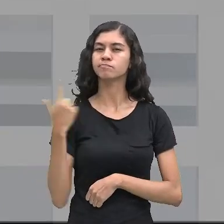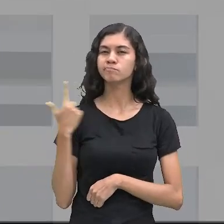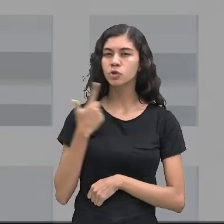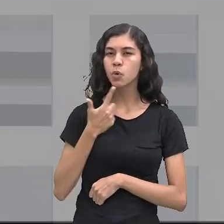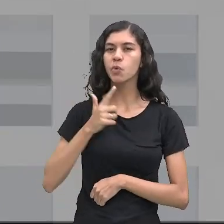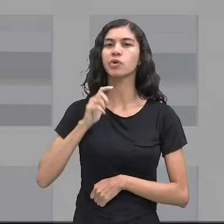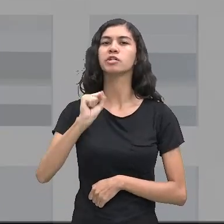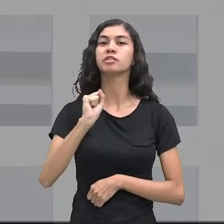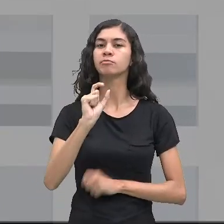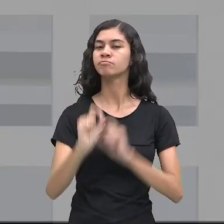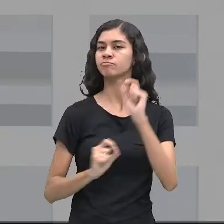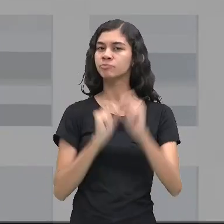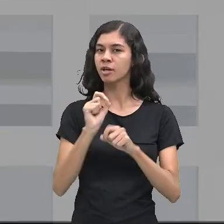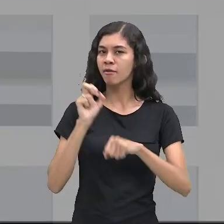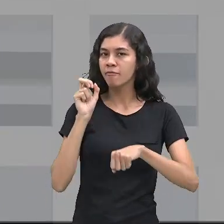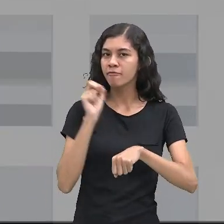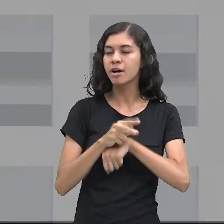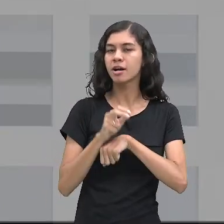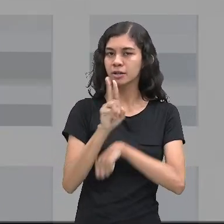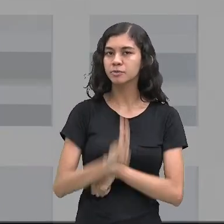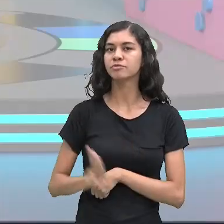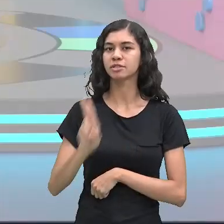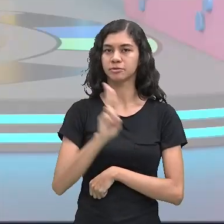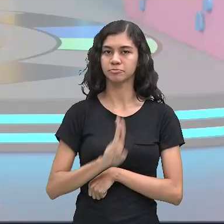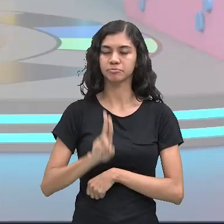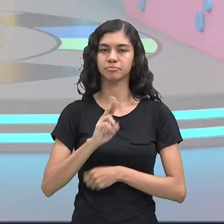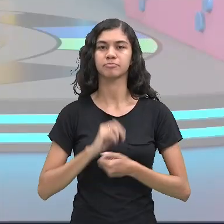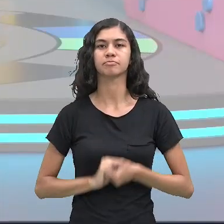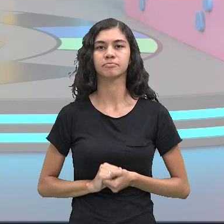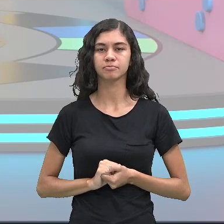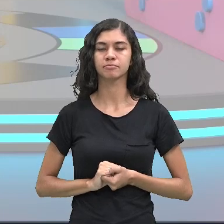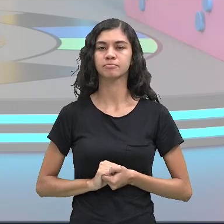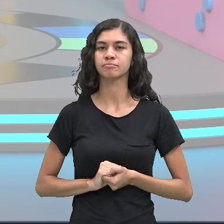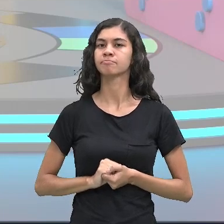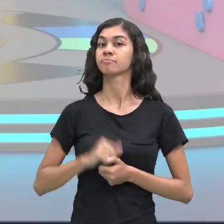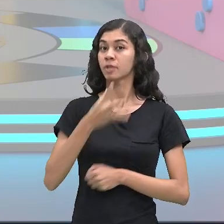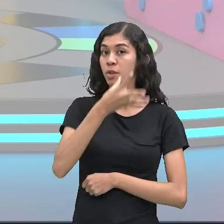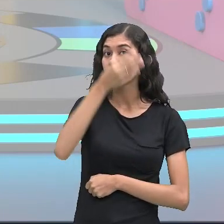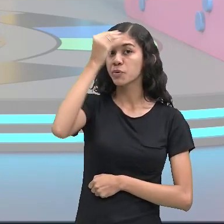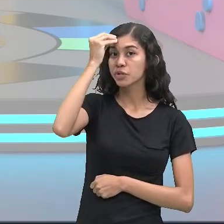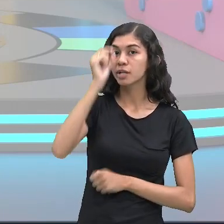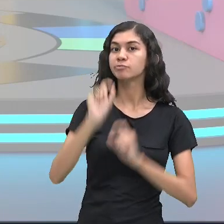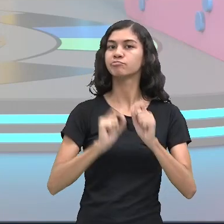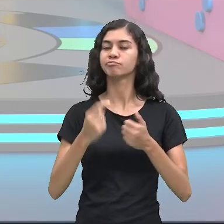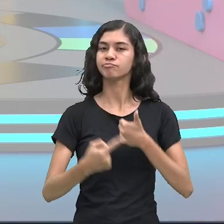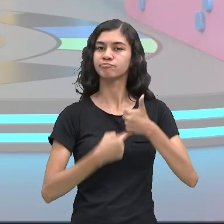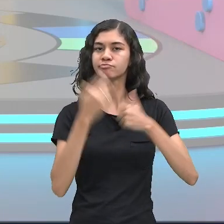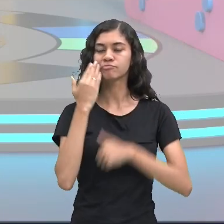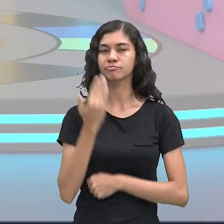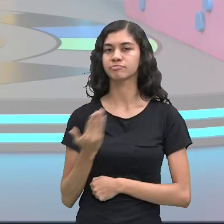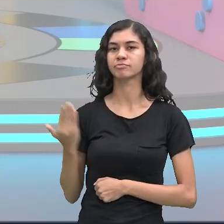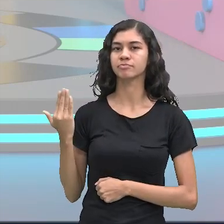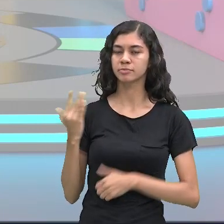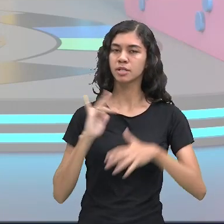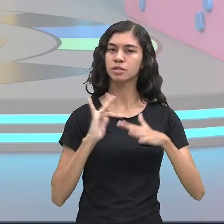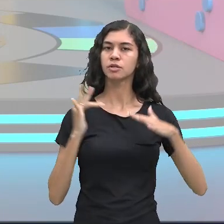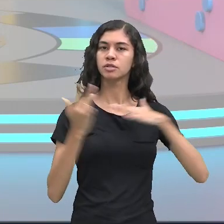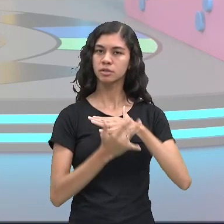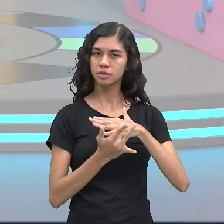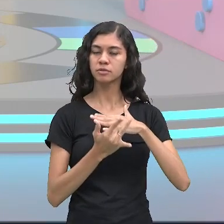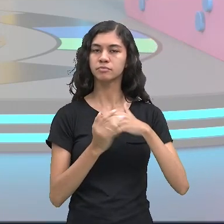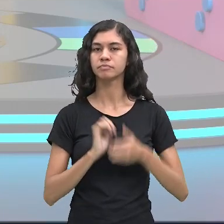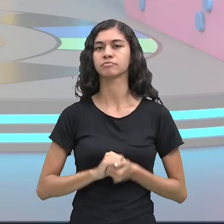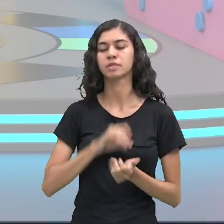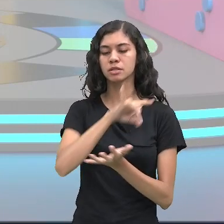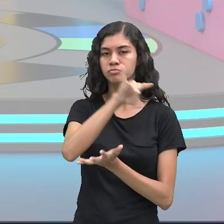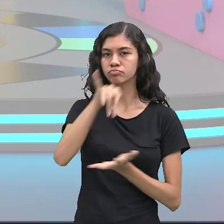sua tão sonhada vaga na universidade. Ei, não esquece de seguir a gente nas redes sociais, @Centro de